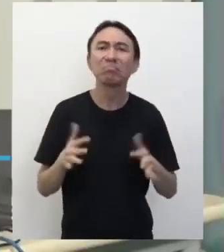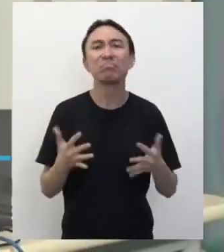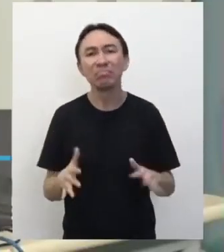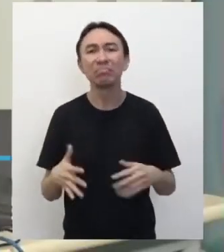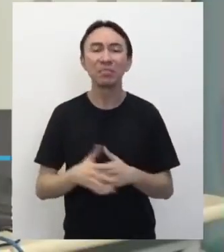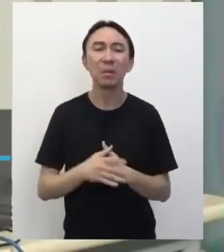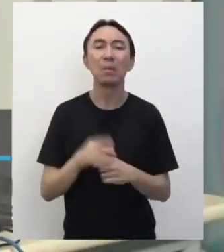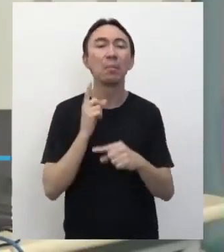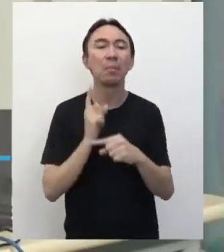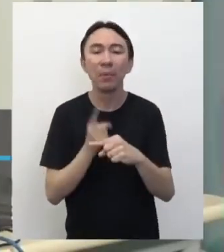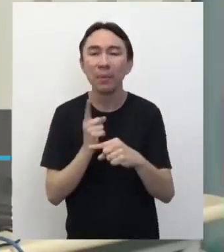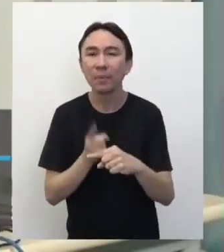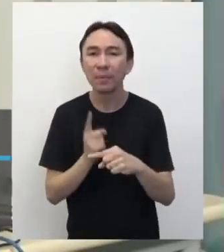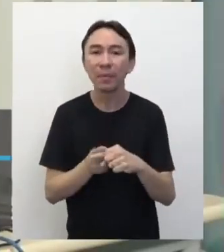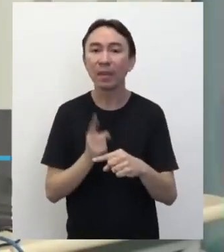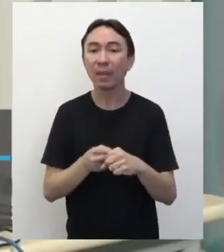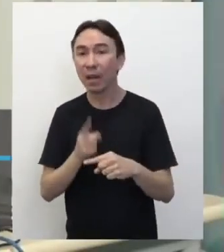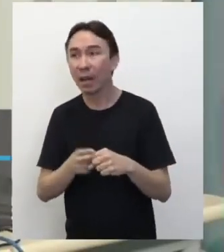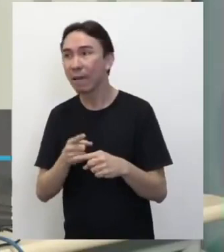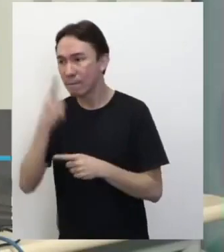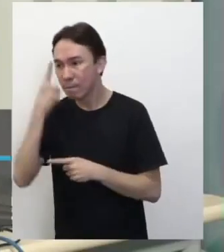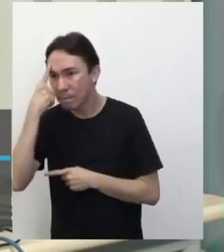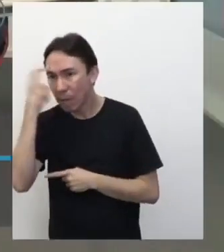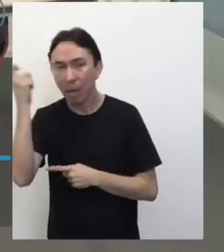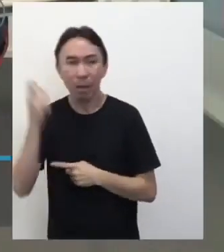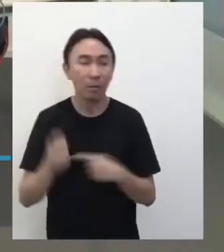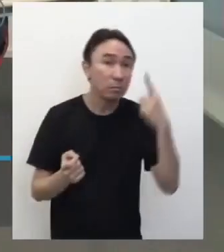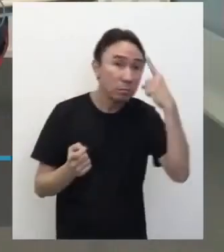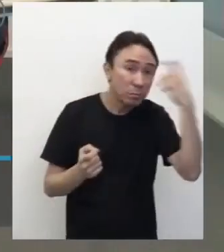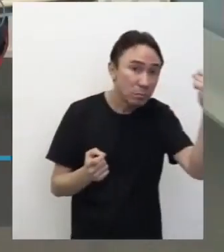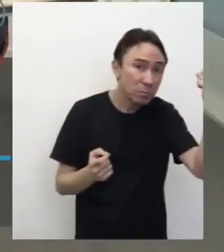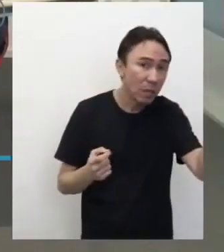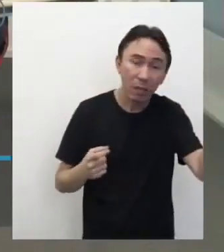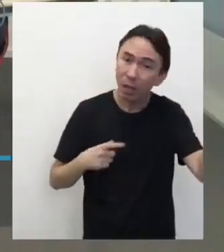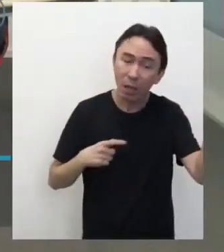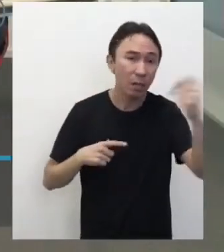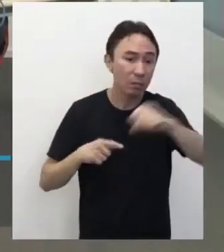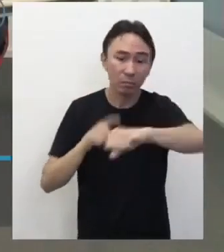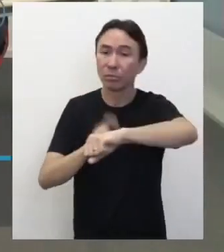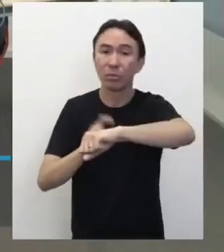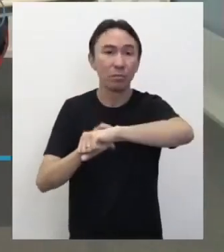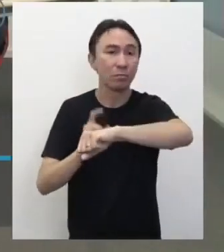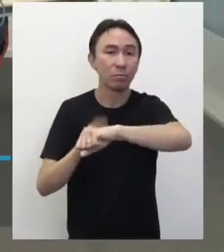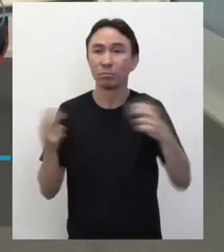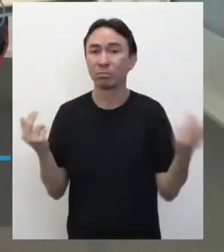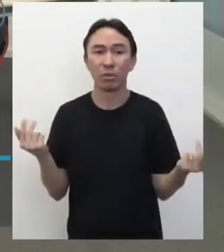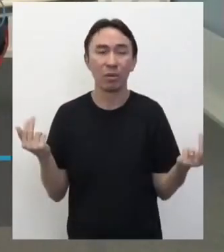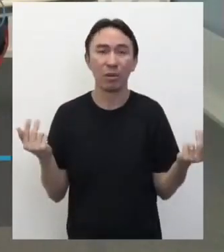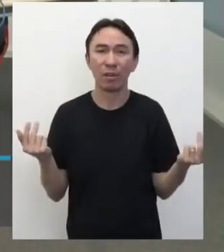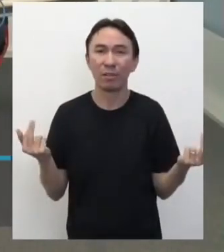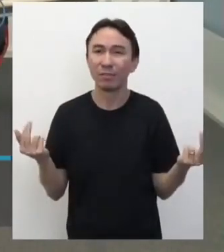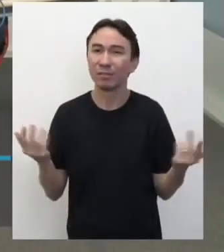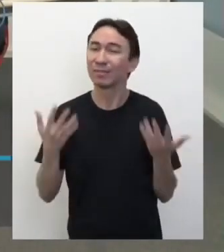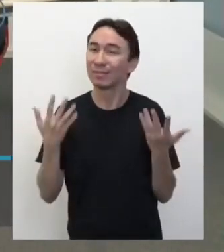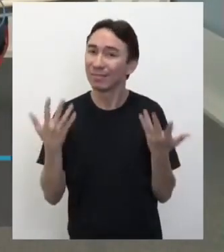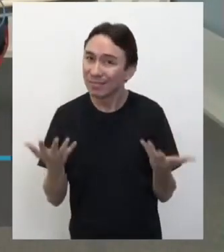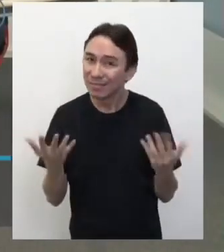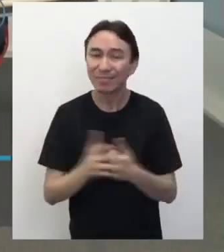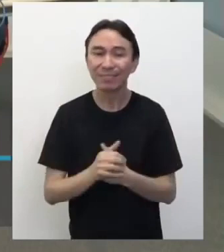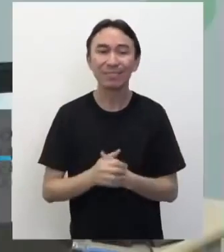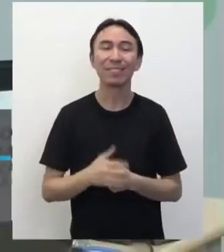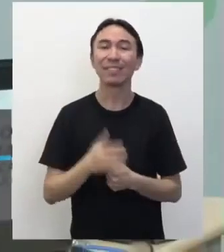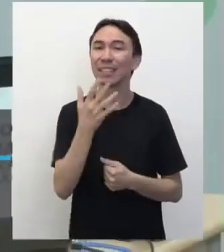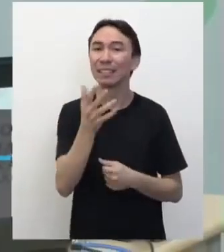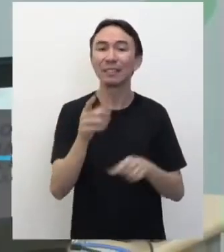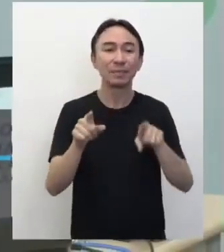estão vivendo até o mesmo tempo histórico, Kaique gente. colocou que tem como assunto a loucura, né? O mote central é a loucura. E bem que você falou, a Ana, ela